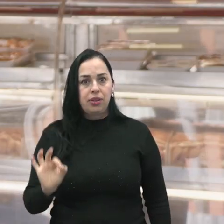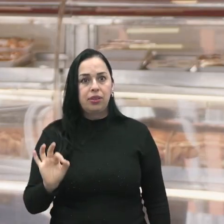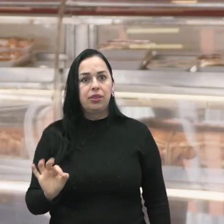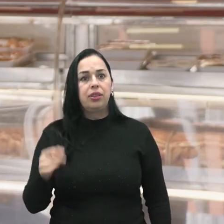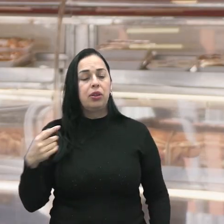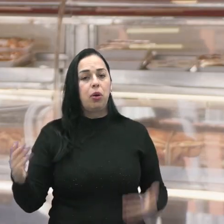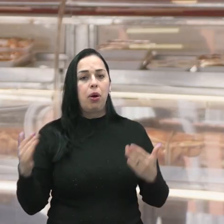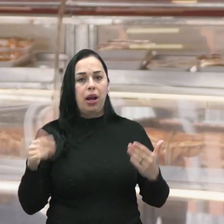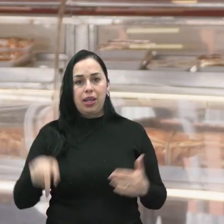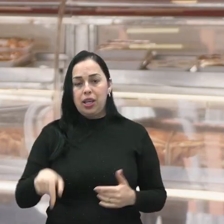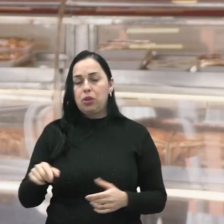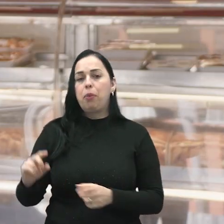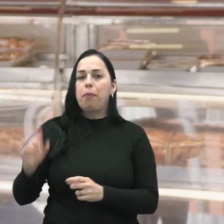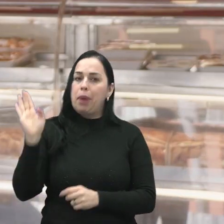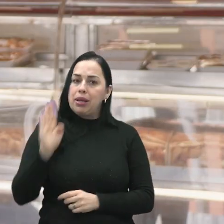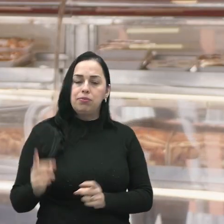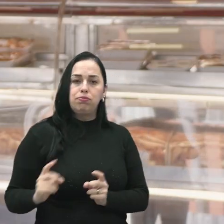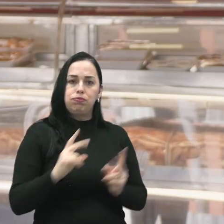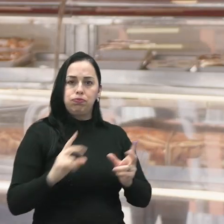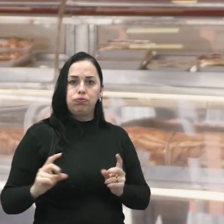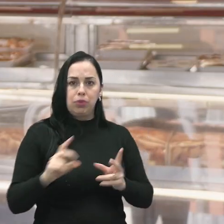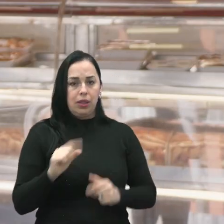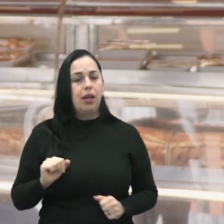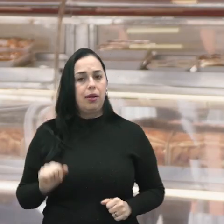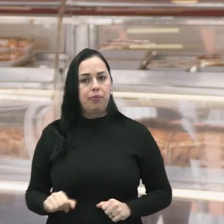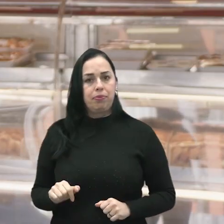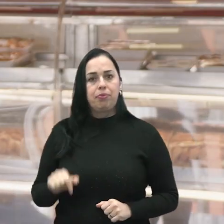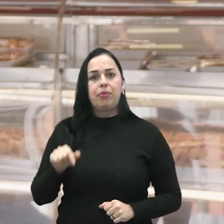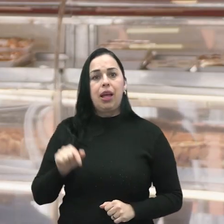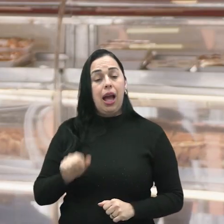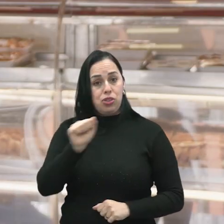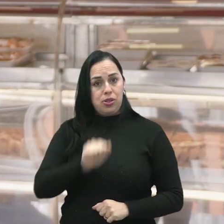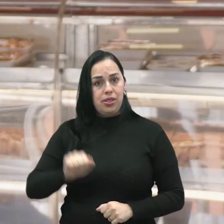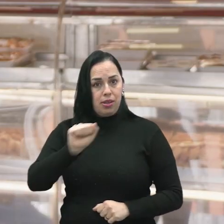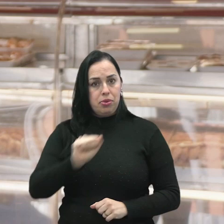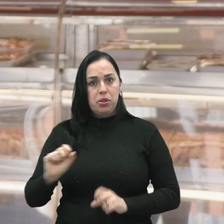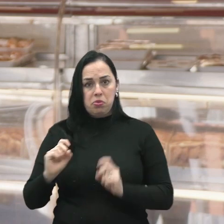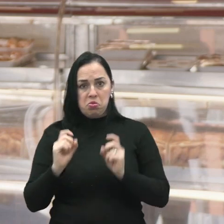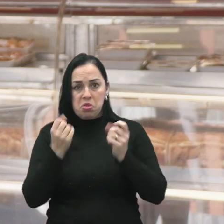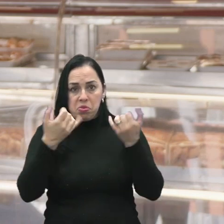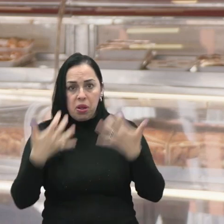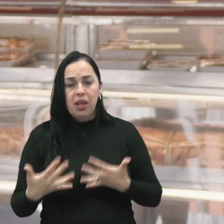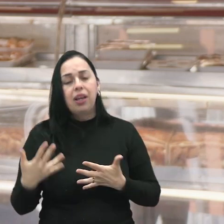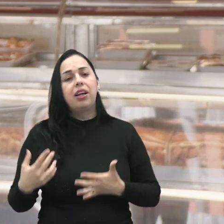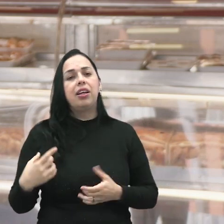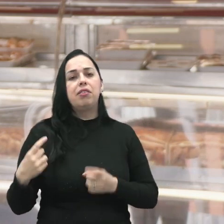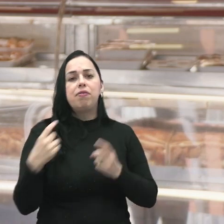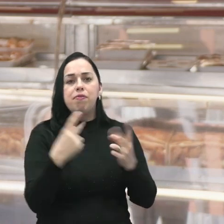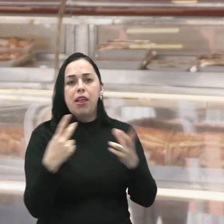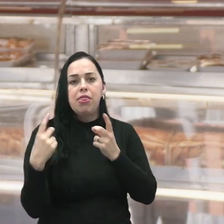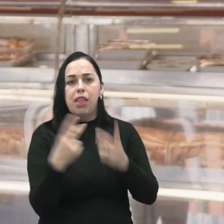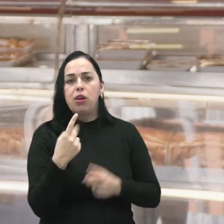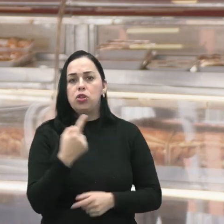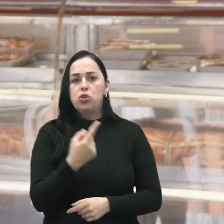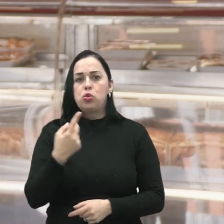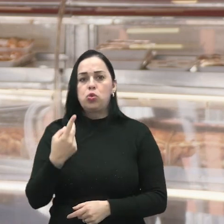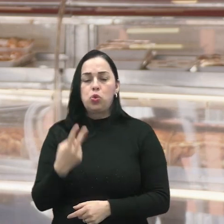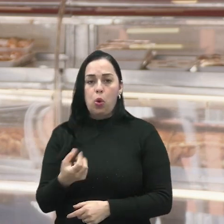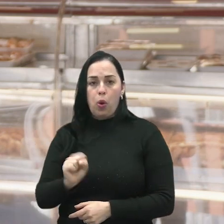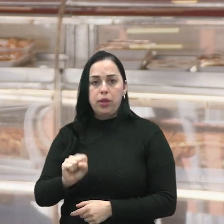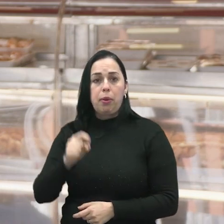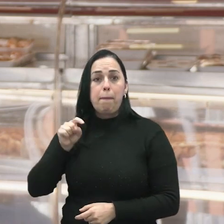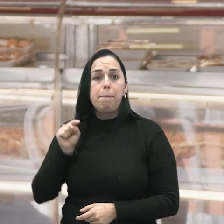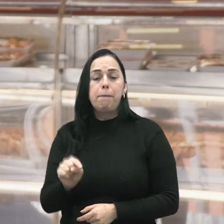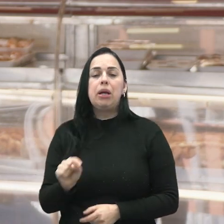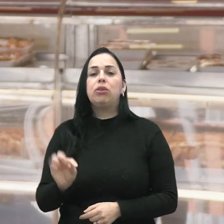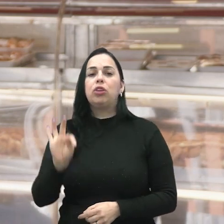Brasil produz para o exterior. Segundo a ABIEC, em junho, foram exportados mais de 18 mil toneladas de proteína animal, o que